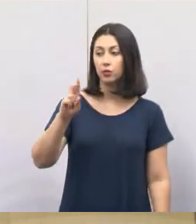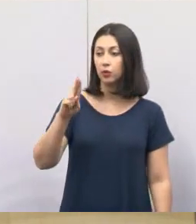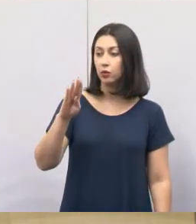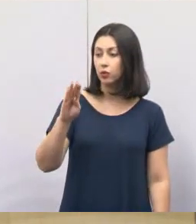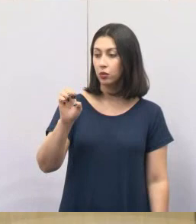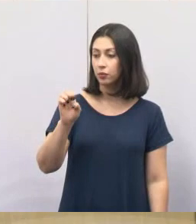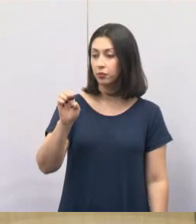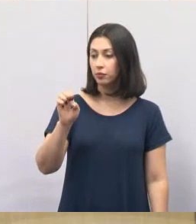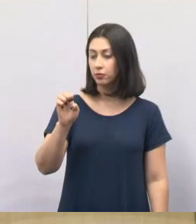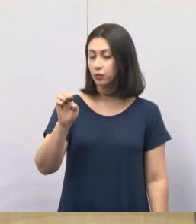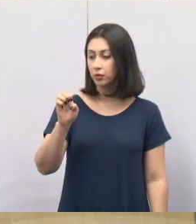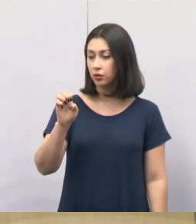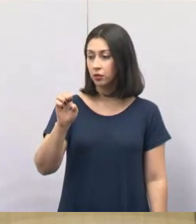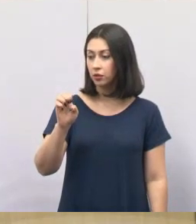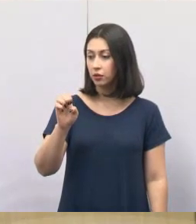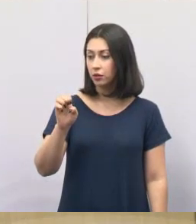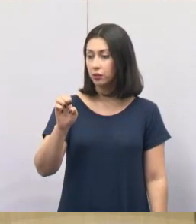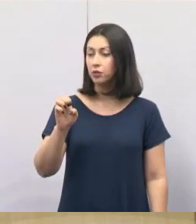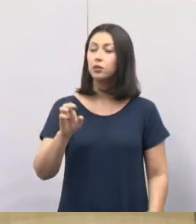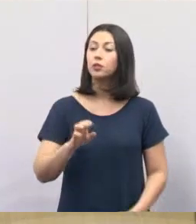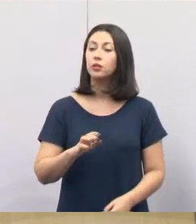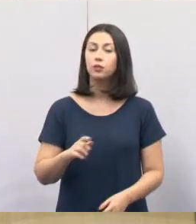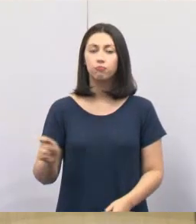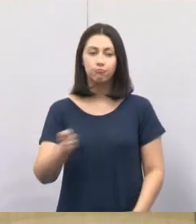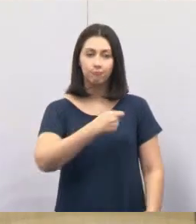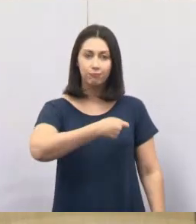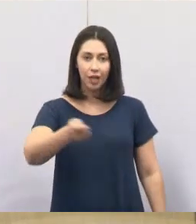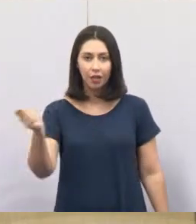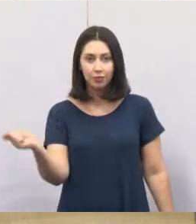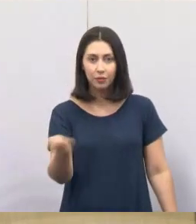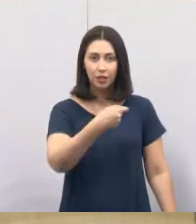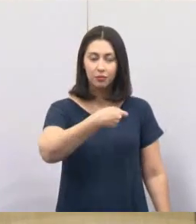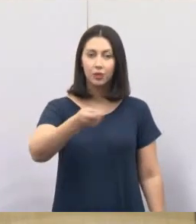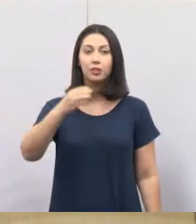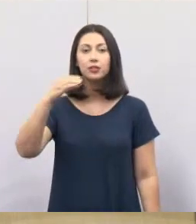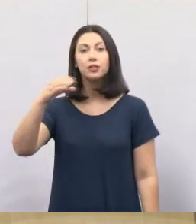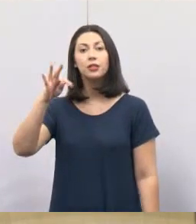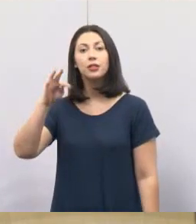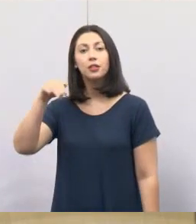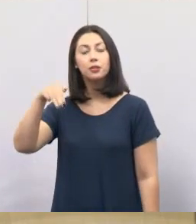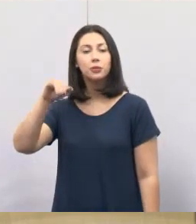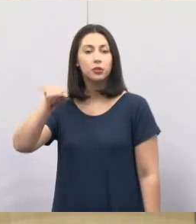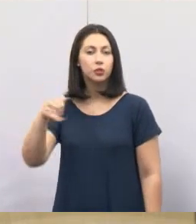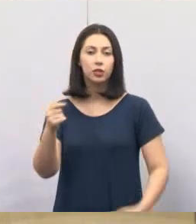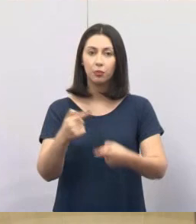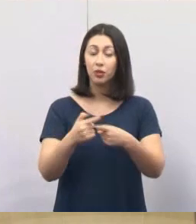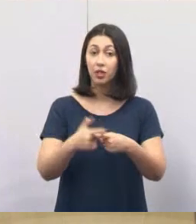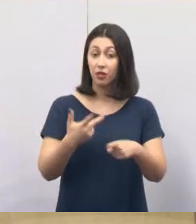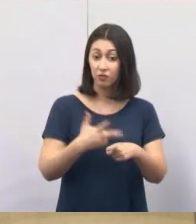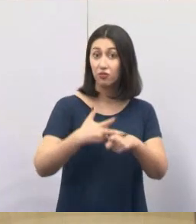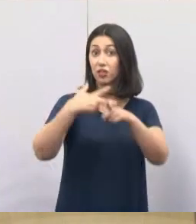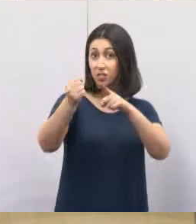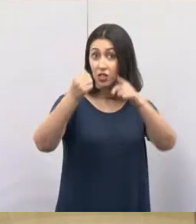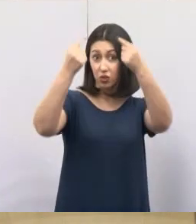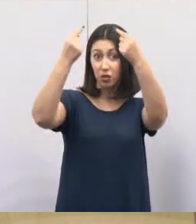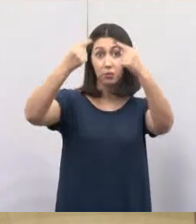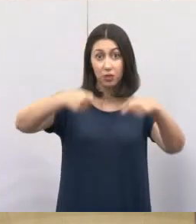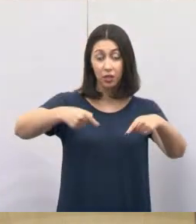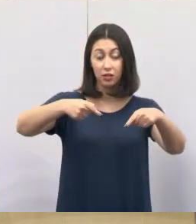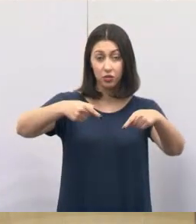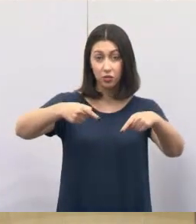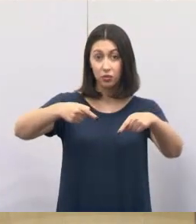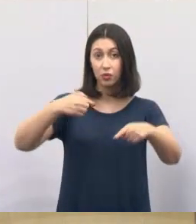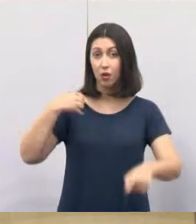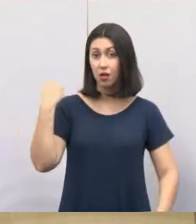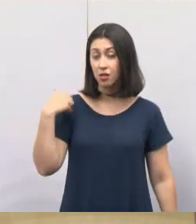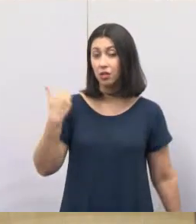Desculpa, moção congratulatória ao Clube de Tênis de Mesa Jacareí, CTMJ, pela conquista do vice-campeonato brasileiro sub-19